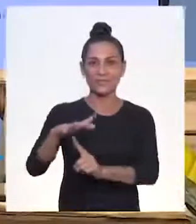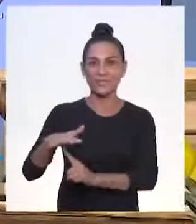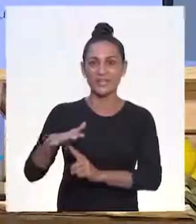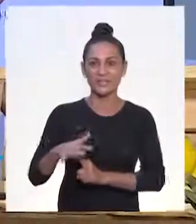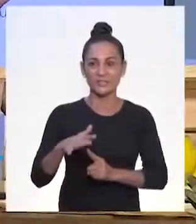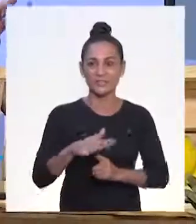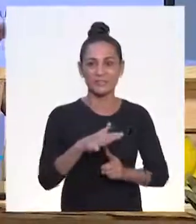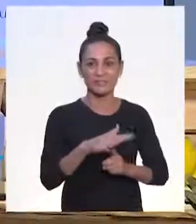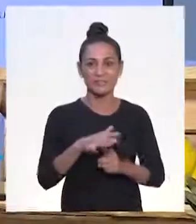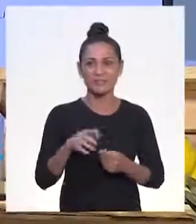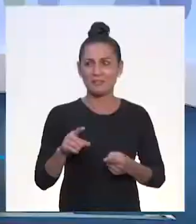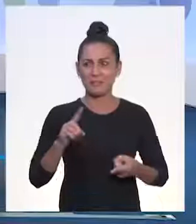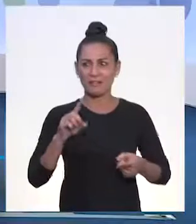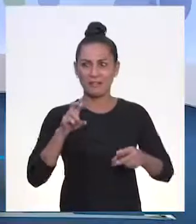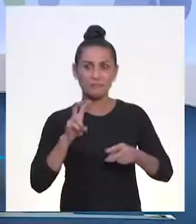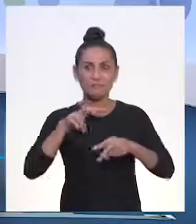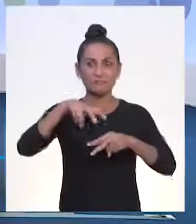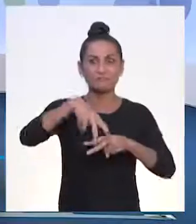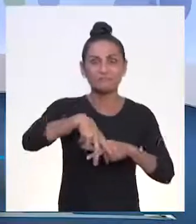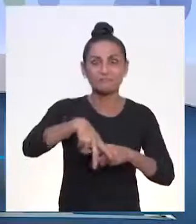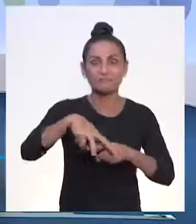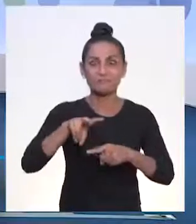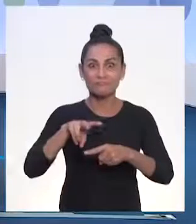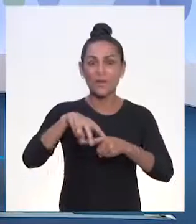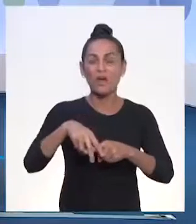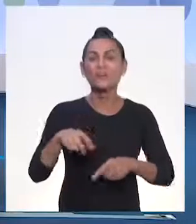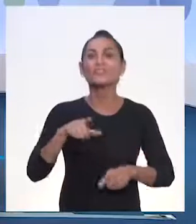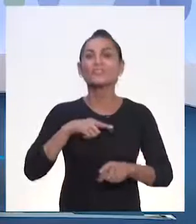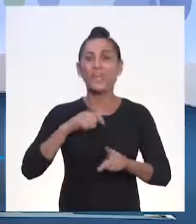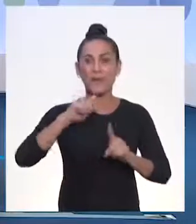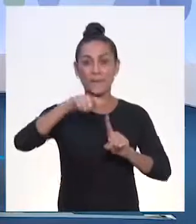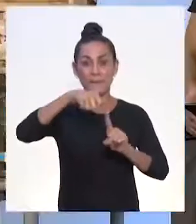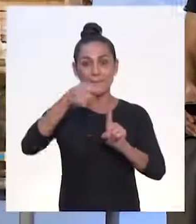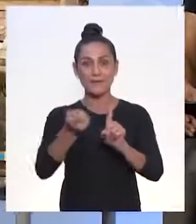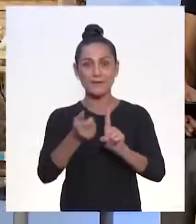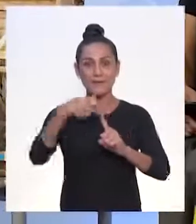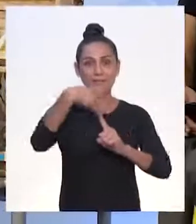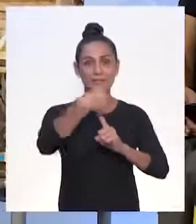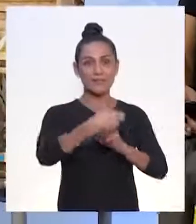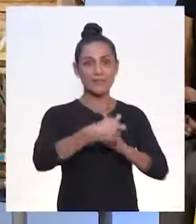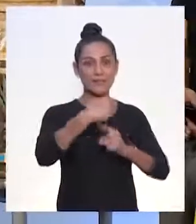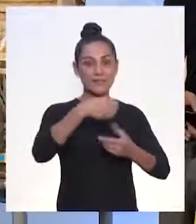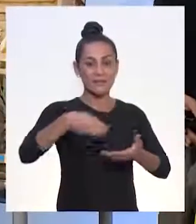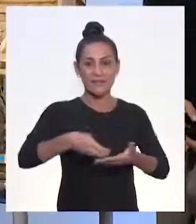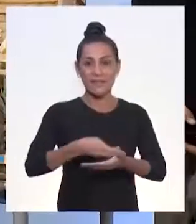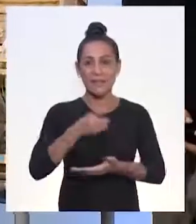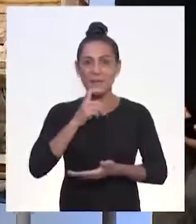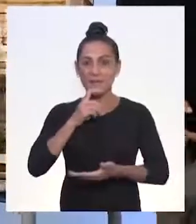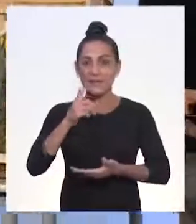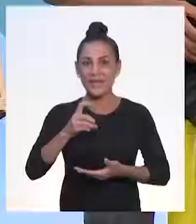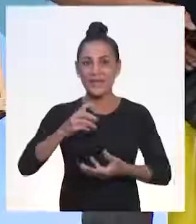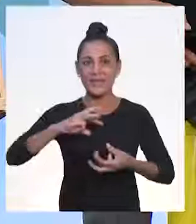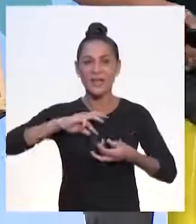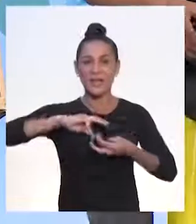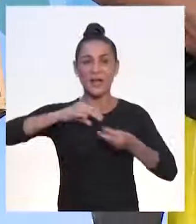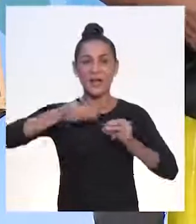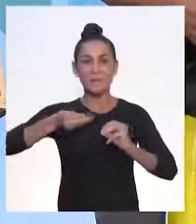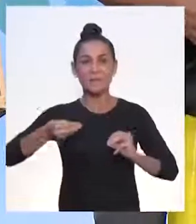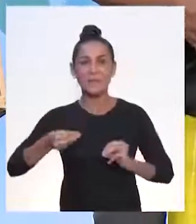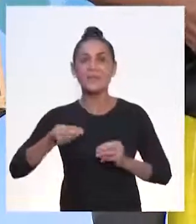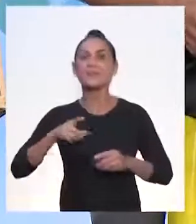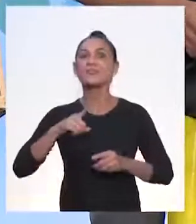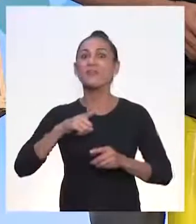hoje é a feira aqui, hoje tem banana, hoje tem abacate, tem... Qual que era essa aqui? Ameixa, né? Ameixa. Tem ameixa,